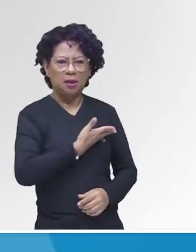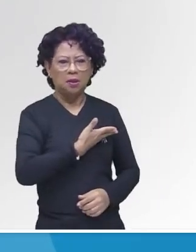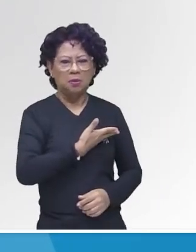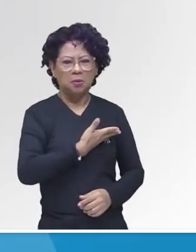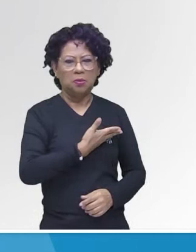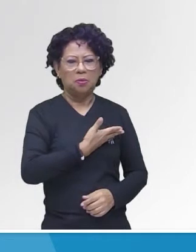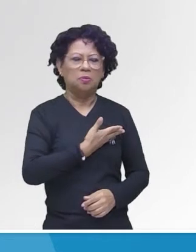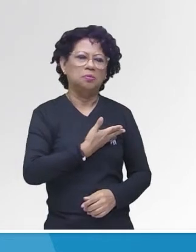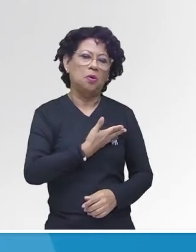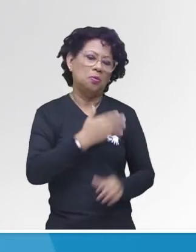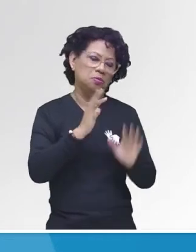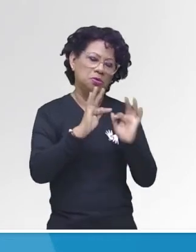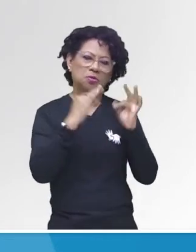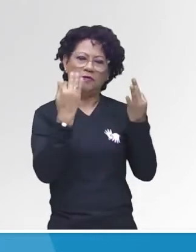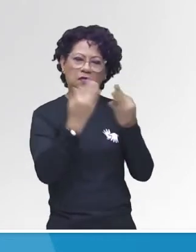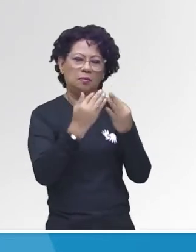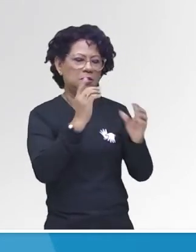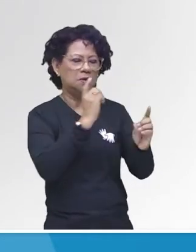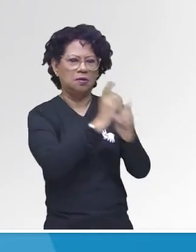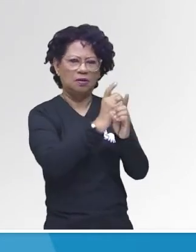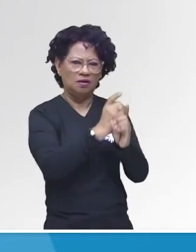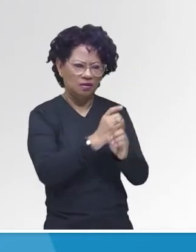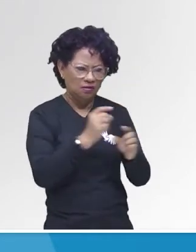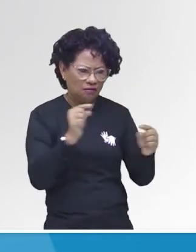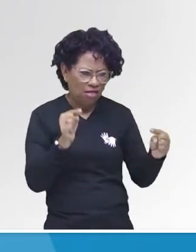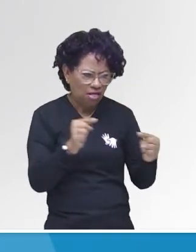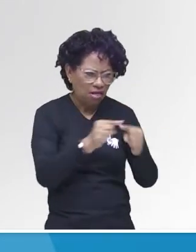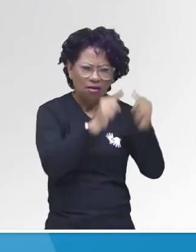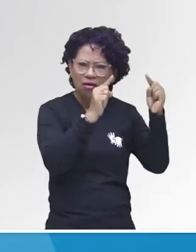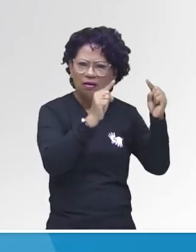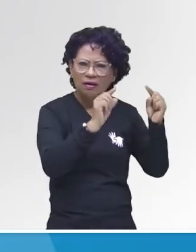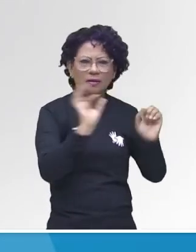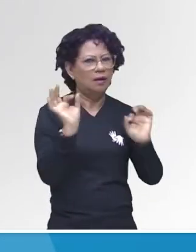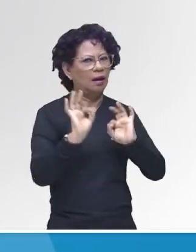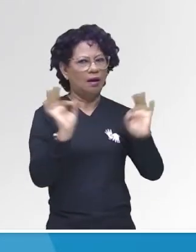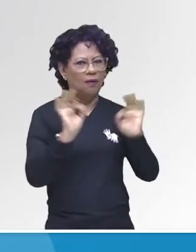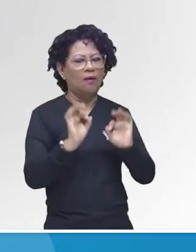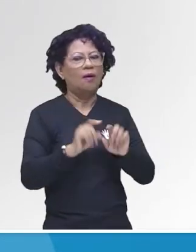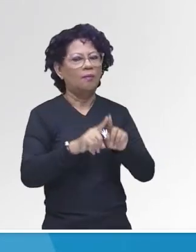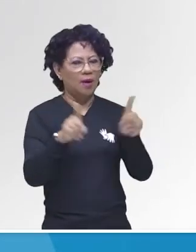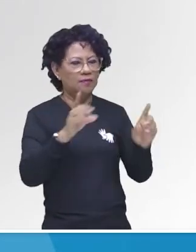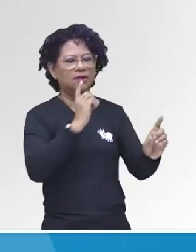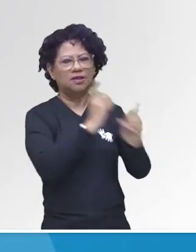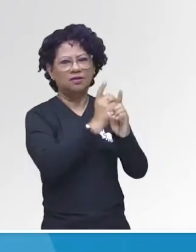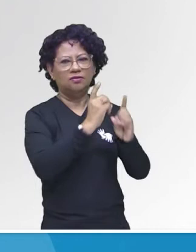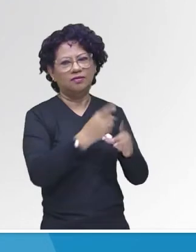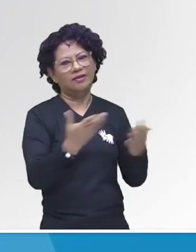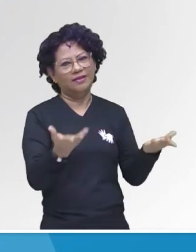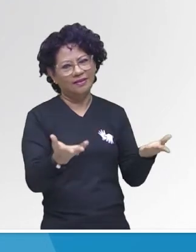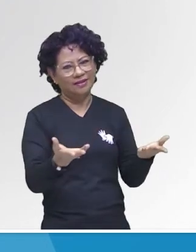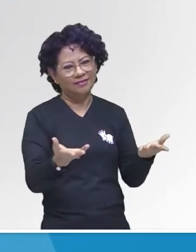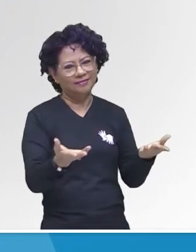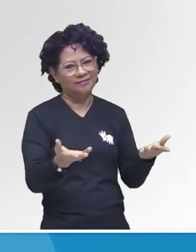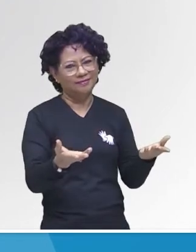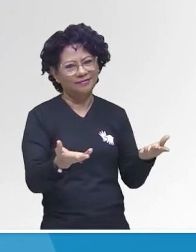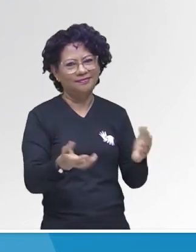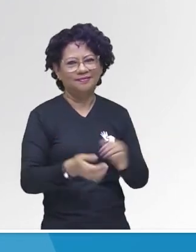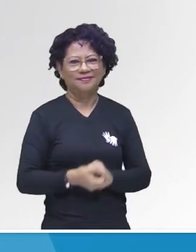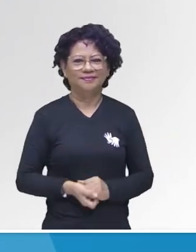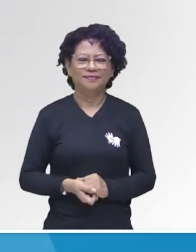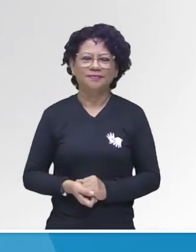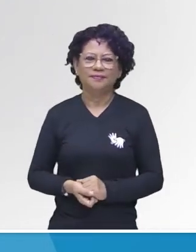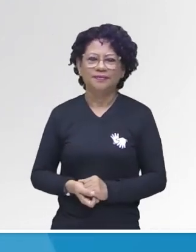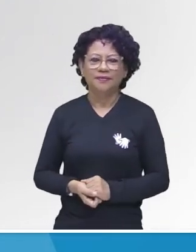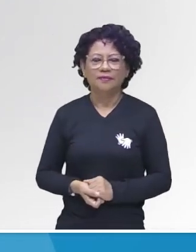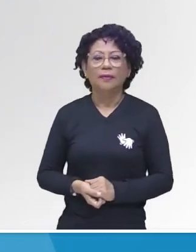seu familiar, né? Vocês não combinaram, mas vocês acabaram de se encontrar. Então isso é uma coincidência. É exatamente o que acontece aqui, ó. Nós